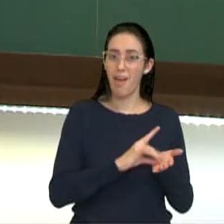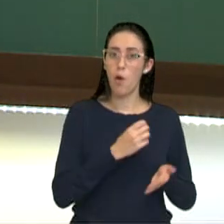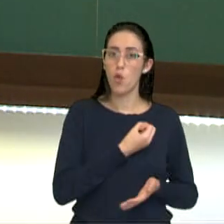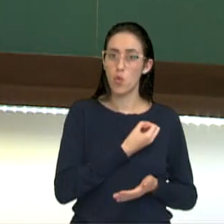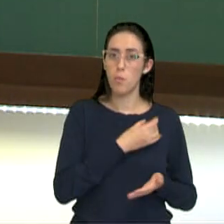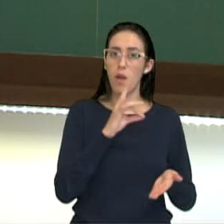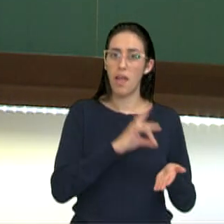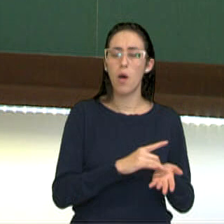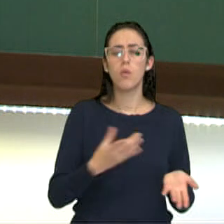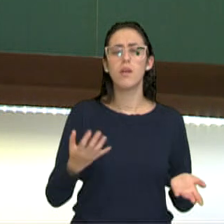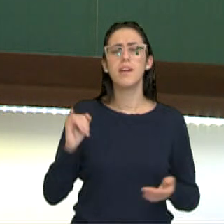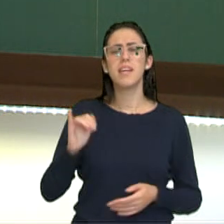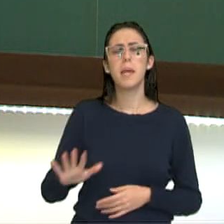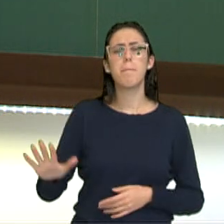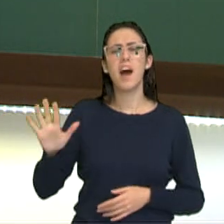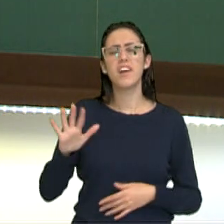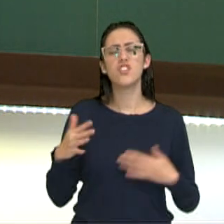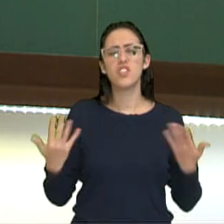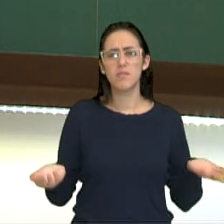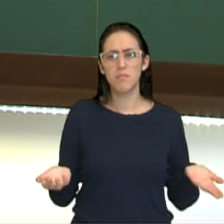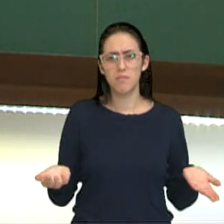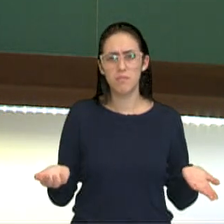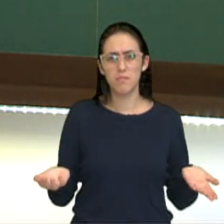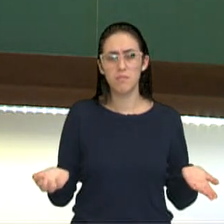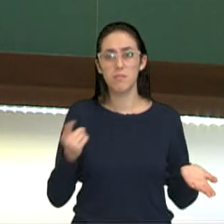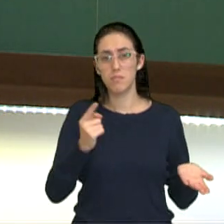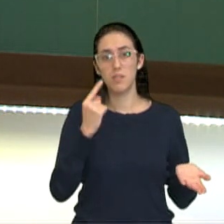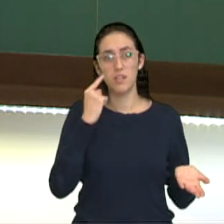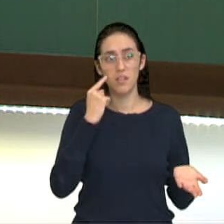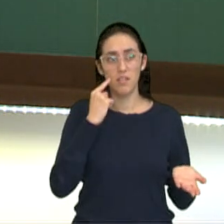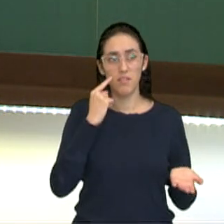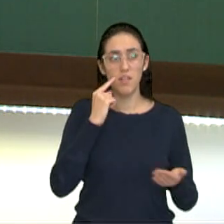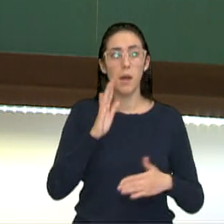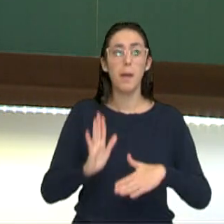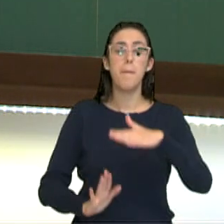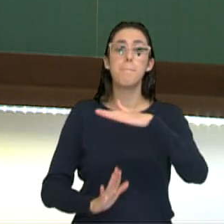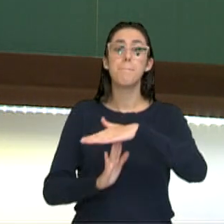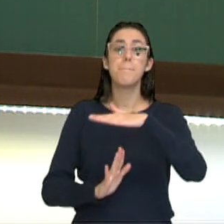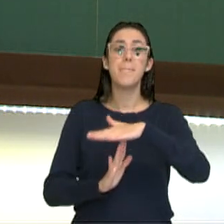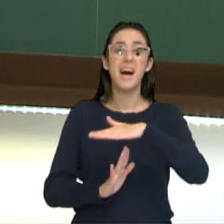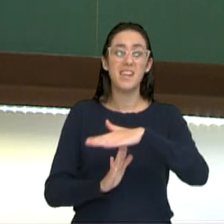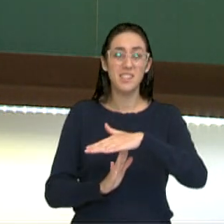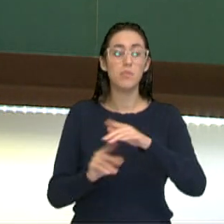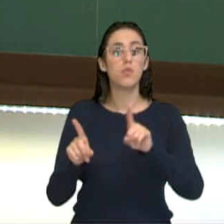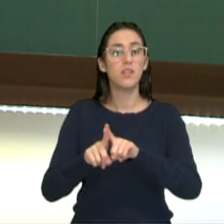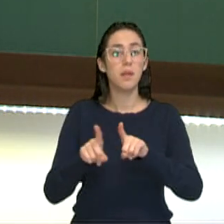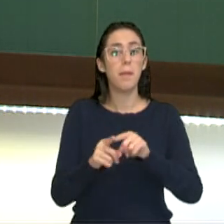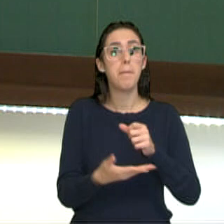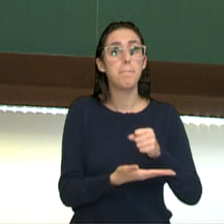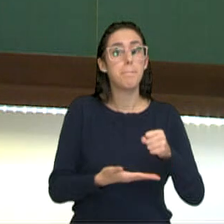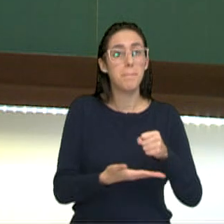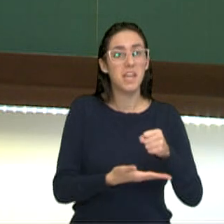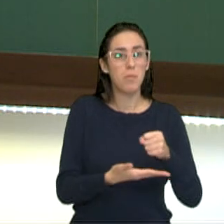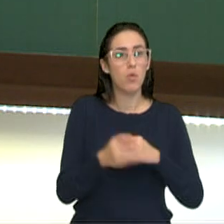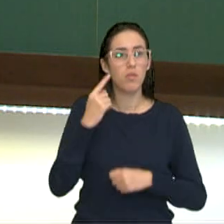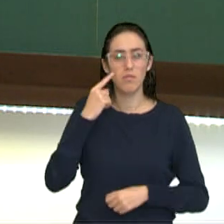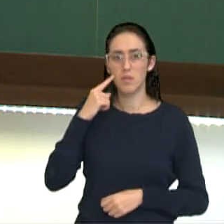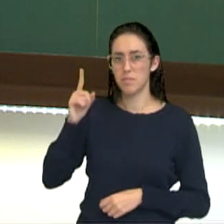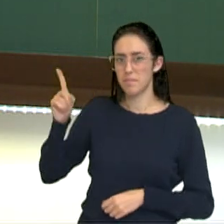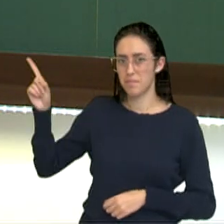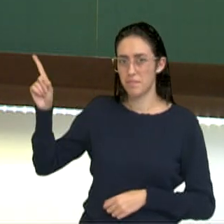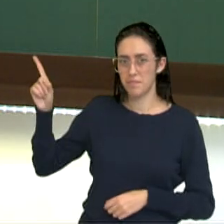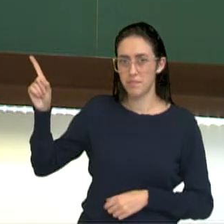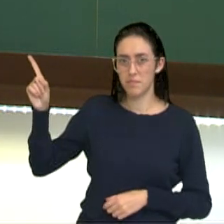a imagem, né? Então, a imagem eu verifico aqui no ponto máximo e ponto mínimo da minha tabela, né? Então, eu tenho,